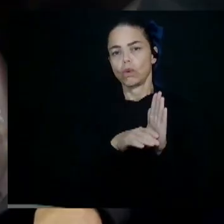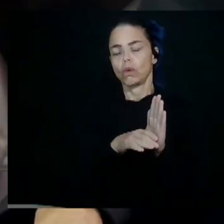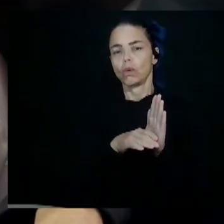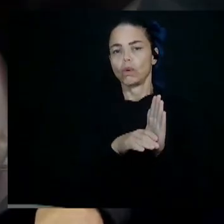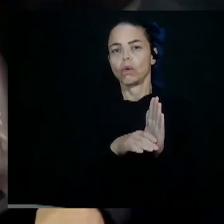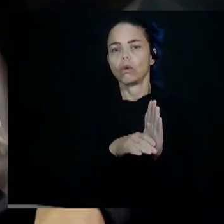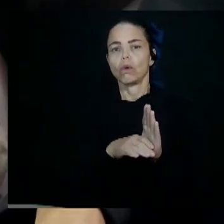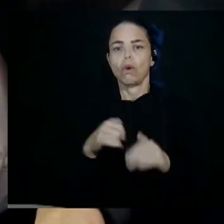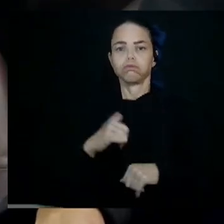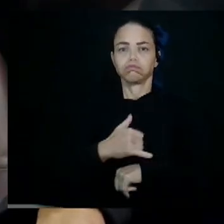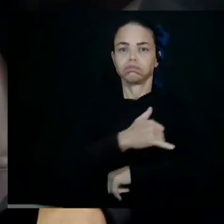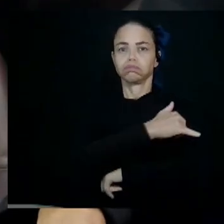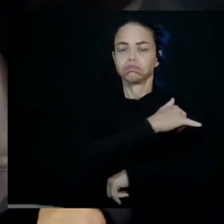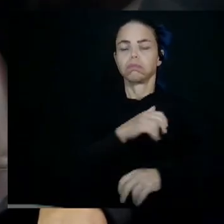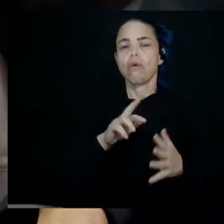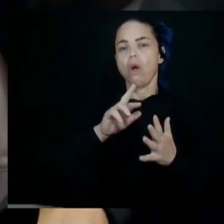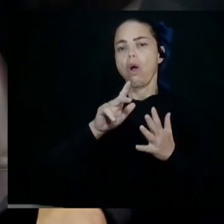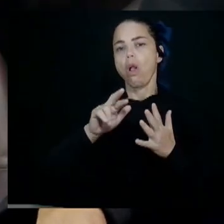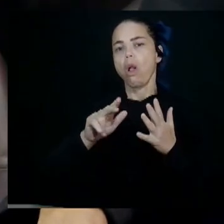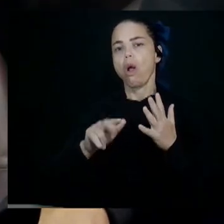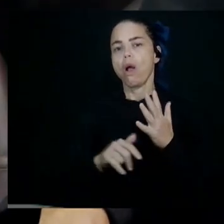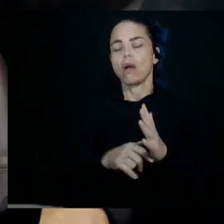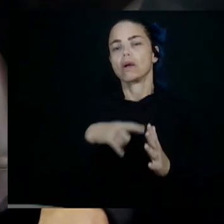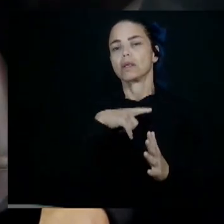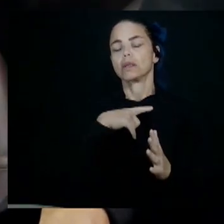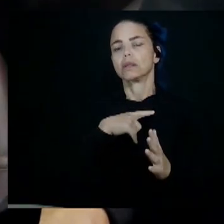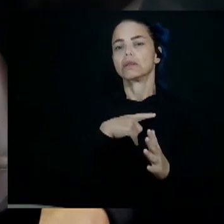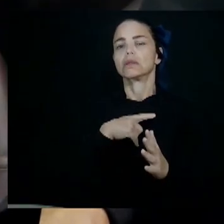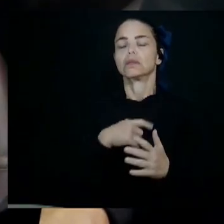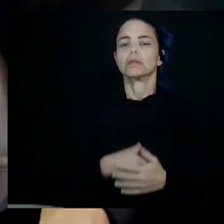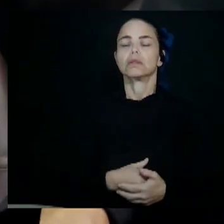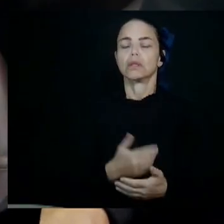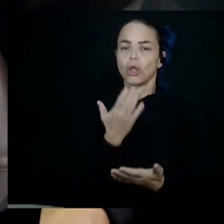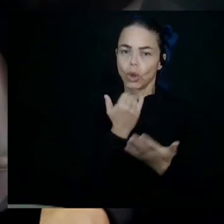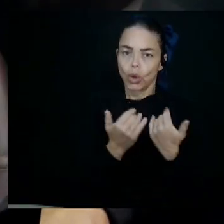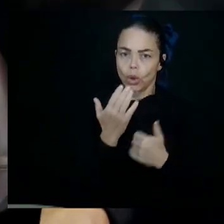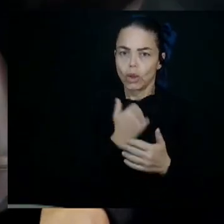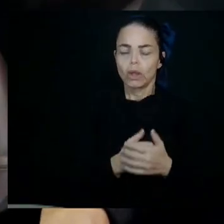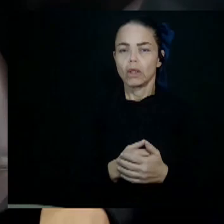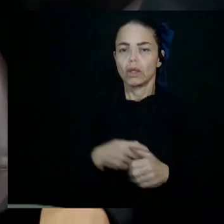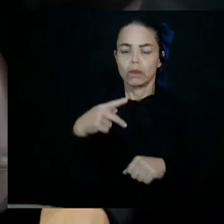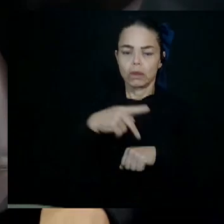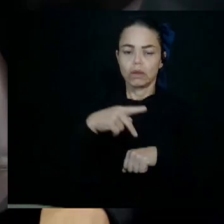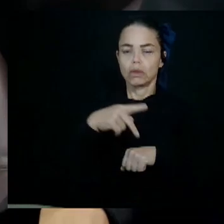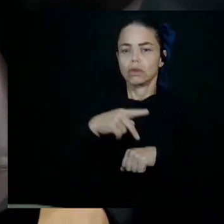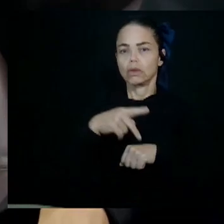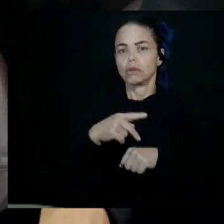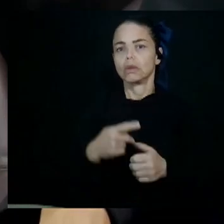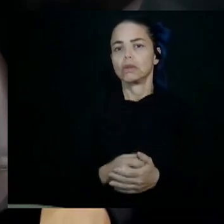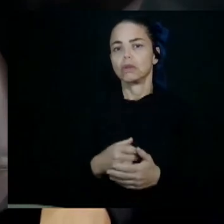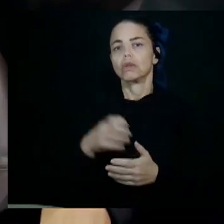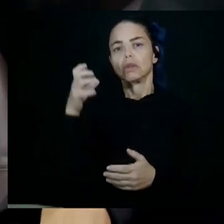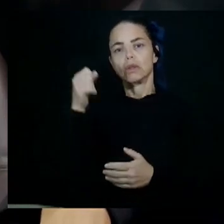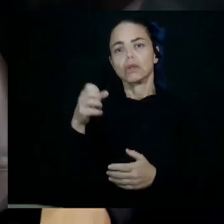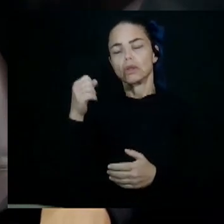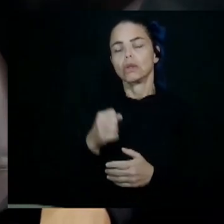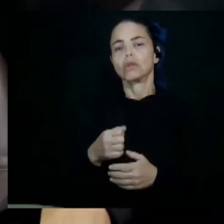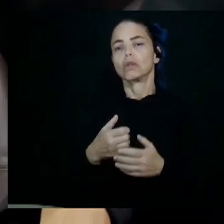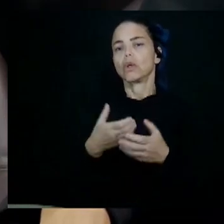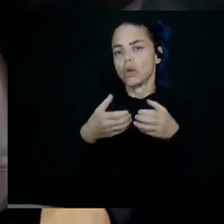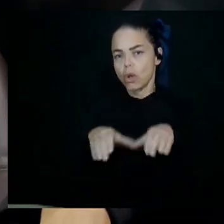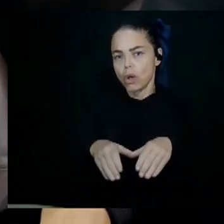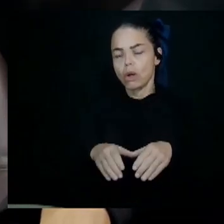inflamatórios, dentre vários, a gente tem sim o excesso, o consumo excessivo de proteína animal, leite, ovos, justamente pela questão da